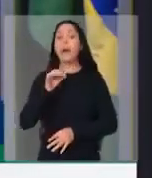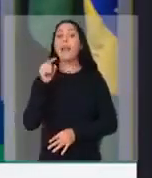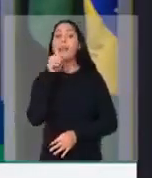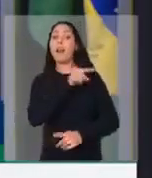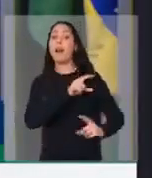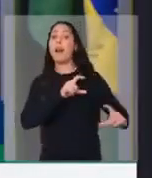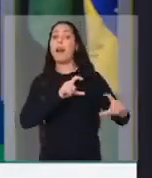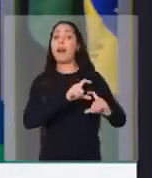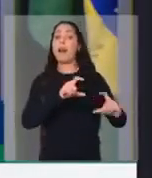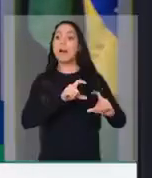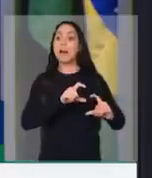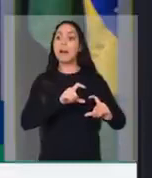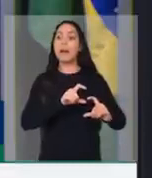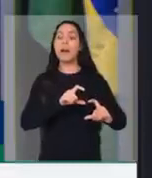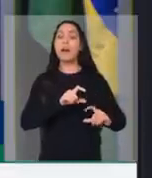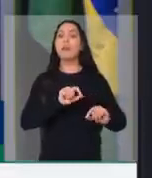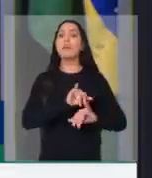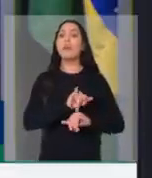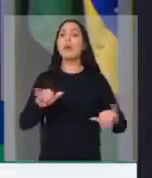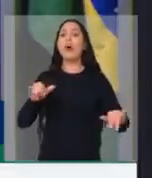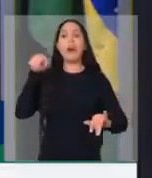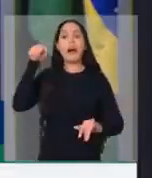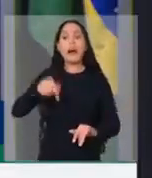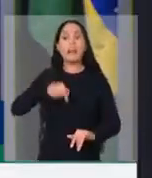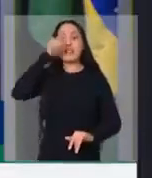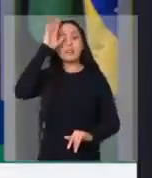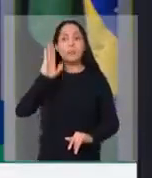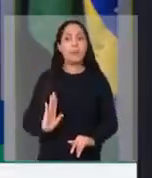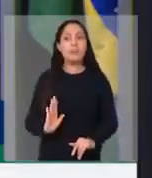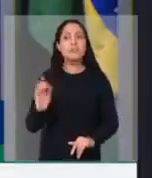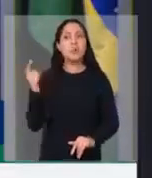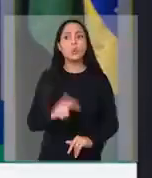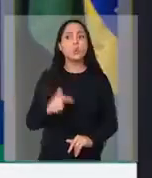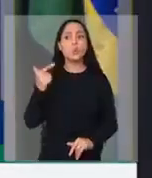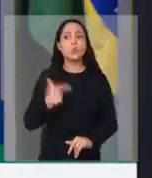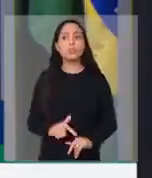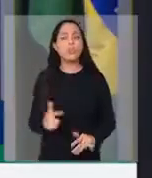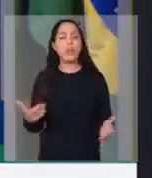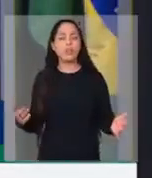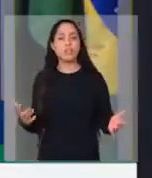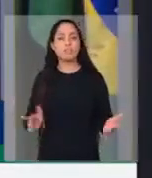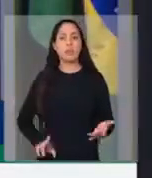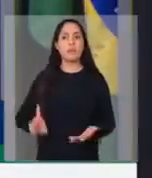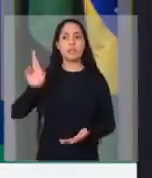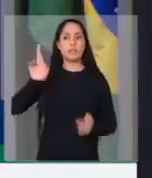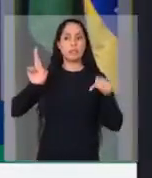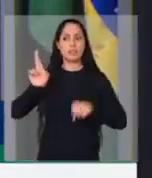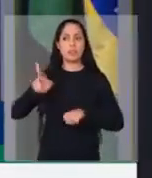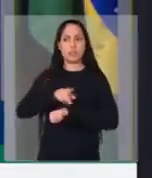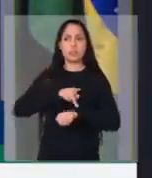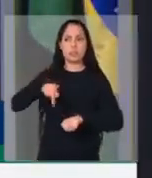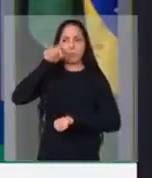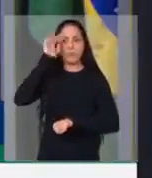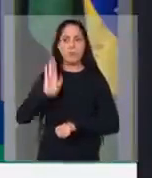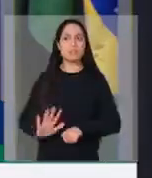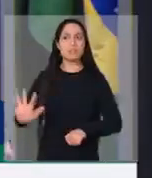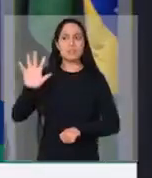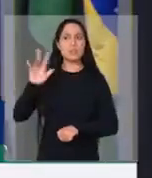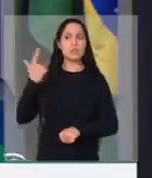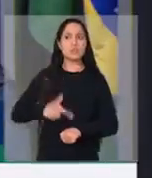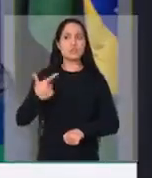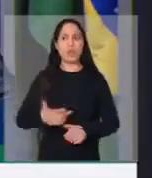informou que não tem intermediários no Brasil nega quedava que tem um representante para poder estar comercializando